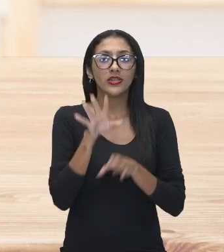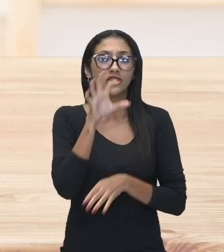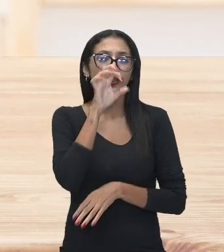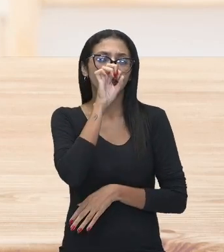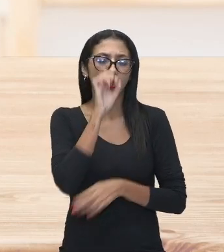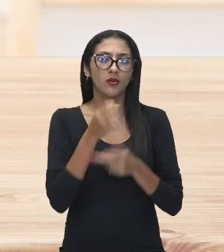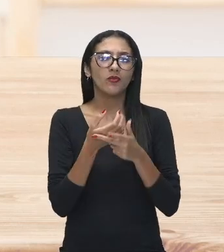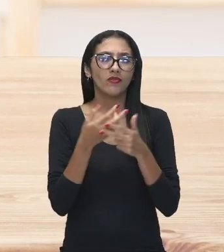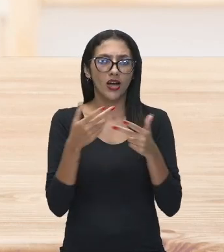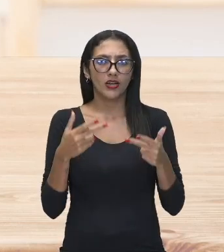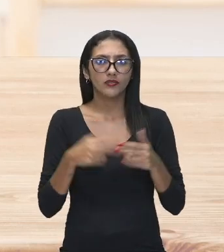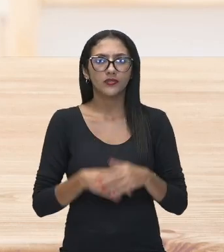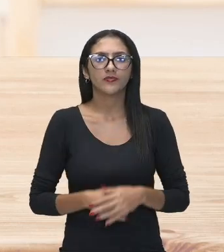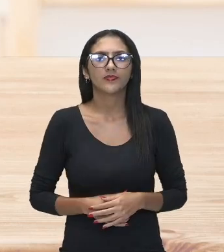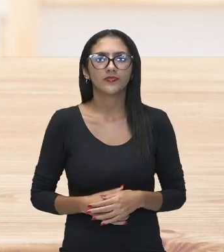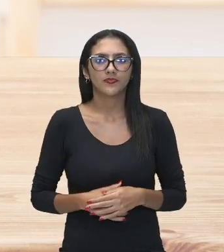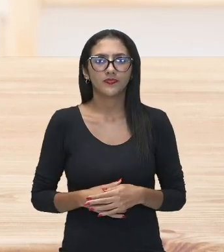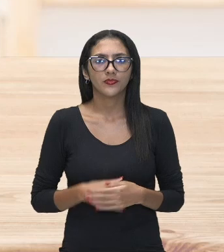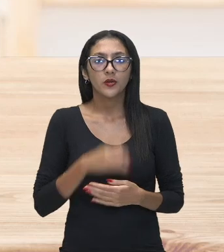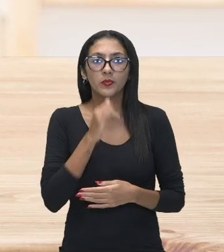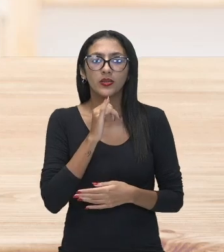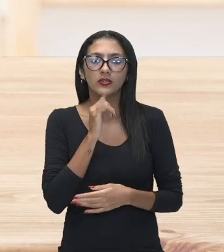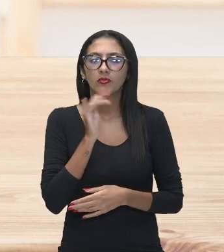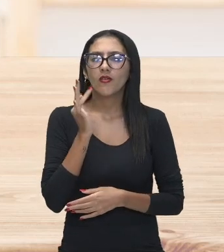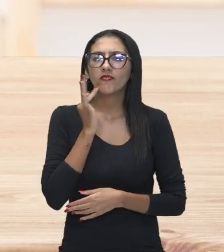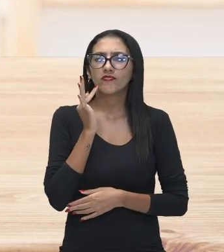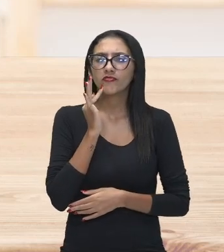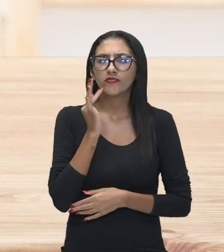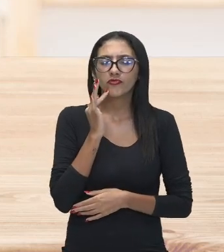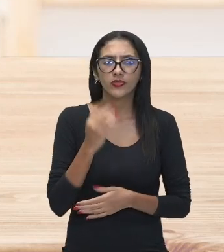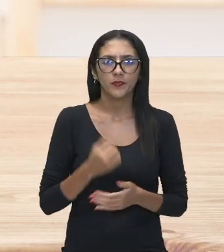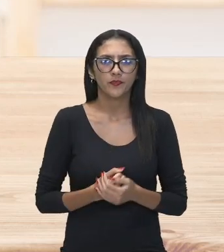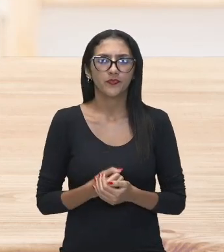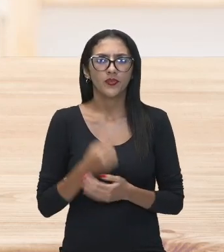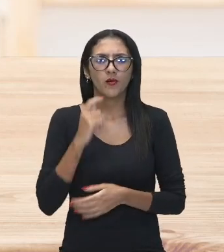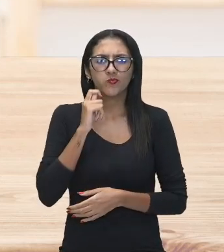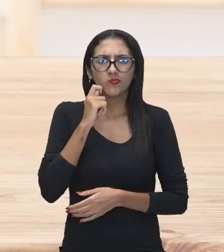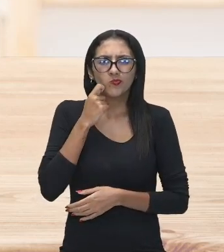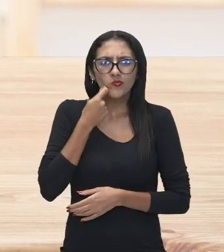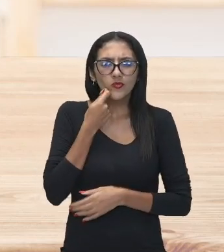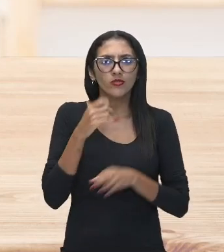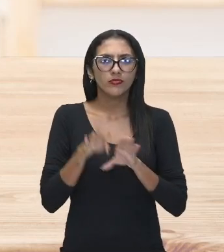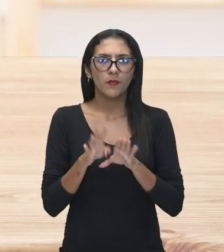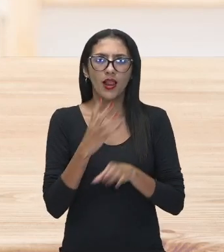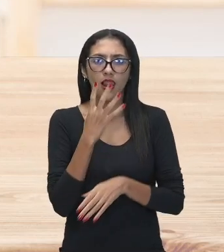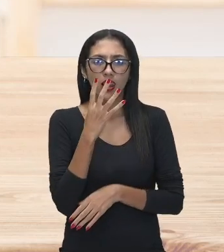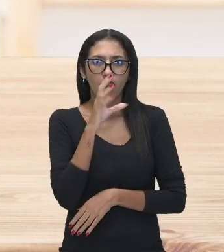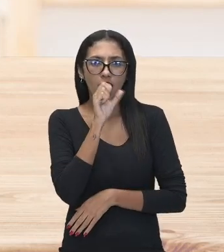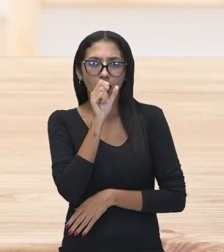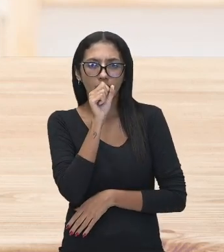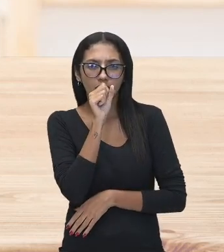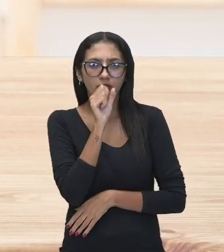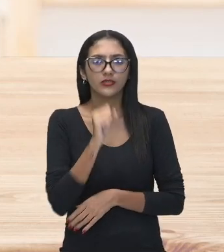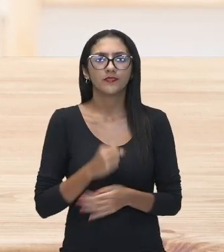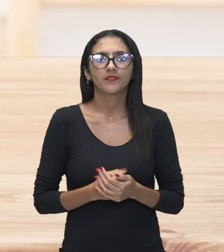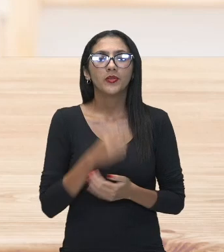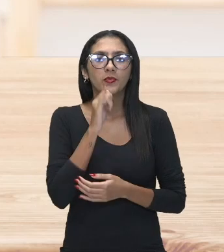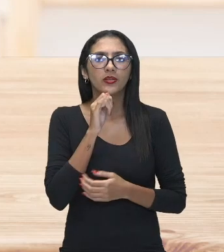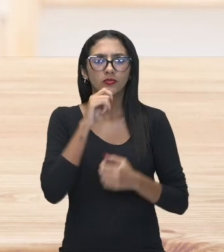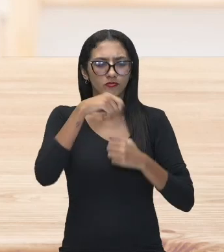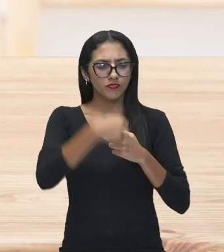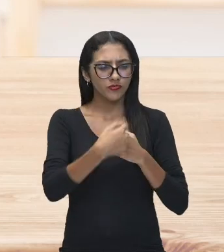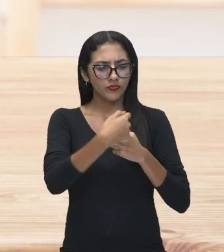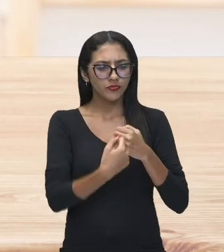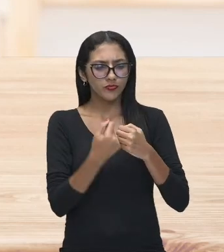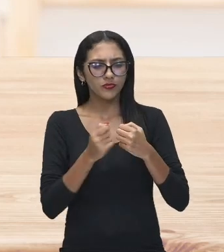por exemplo, os das frutas cítricas, né, do limão, da laranja, né? Já perceberam que quando uma pessoa vai descascar uma